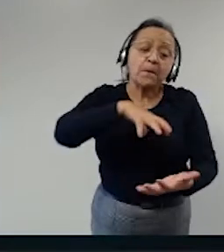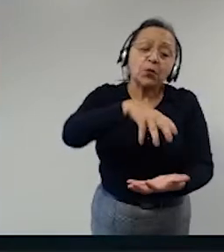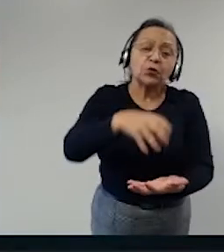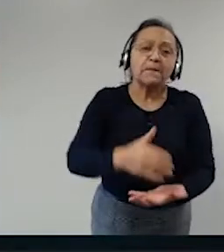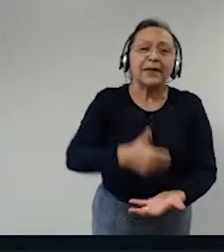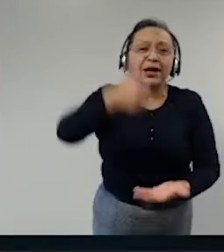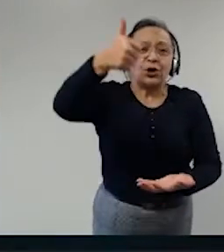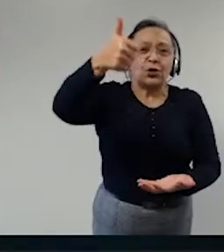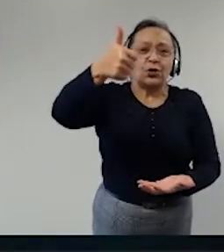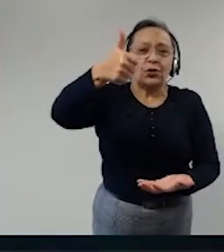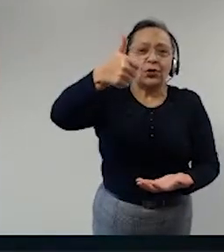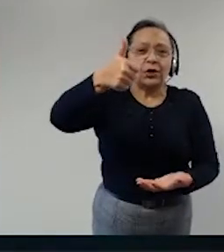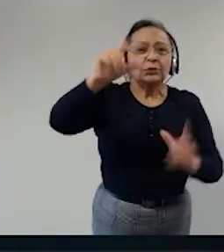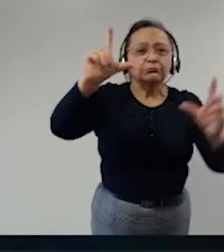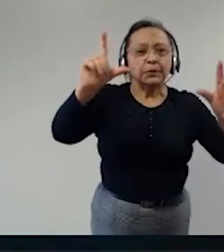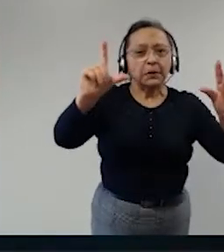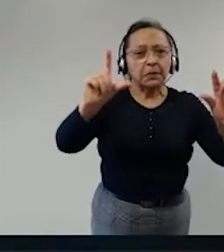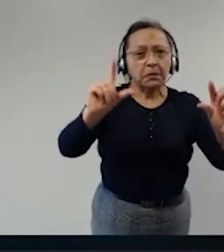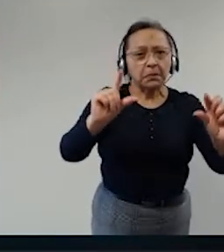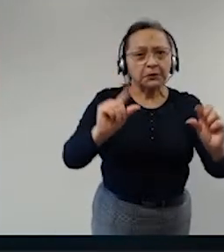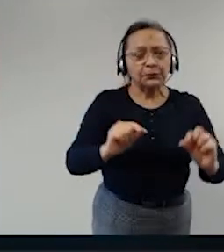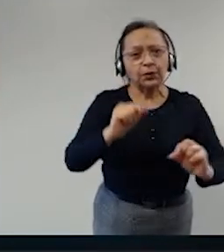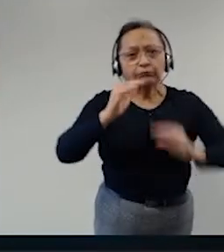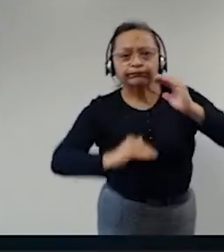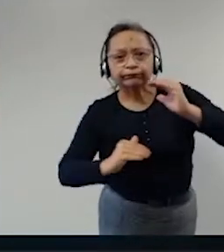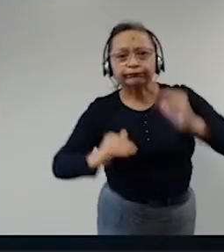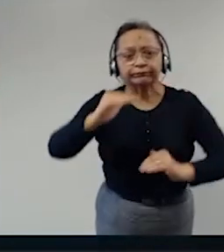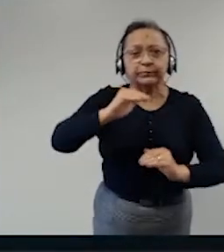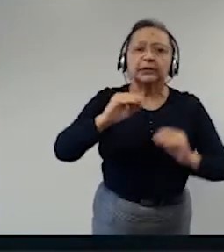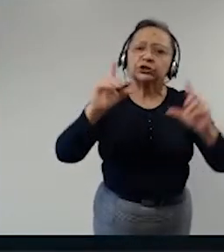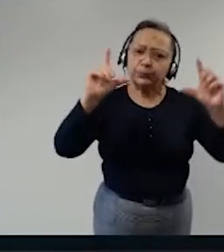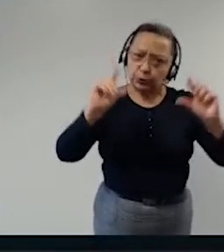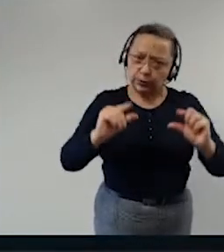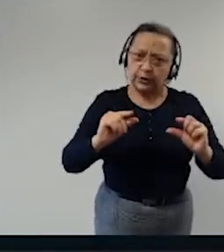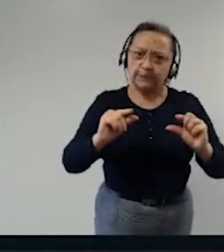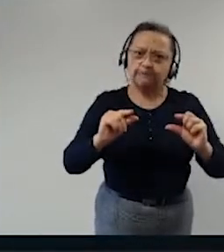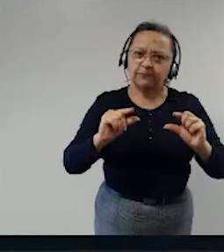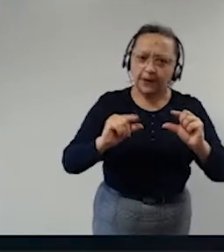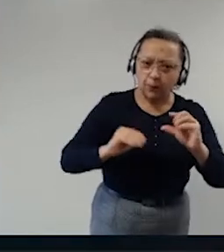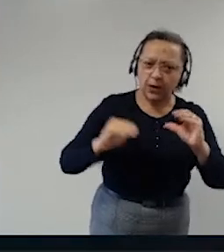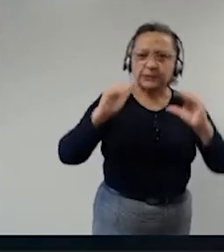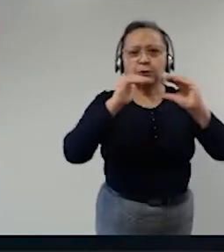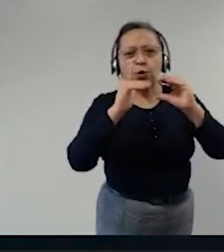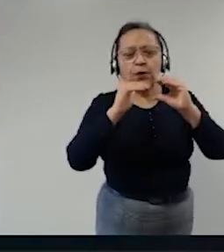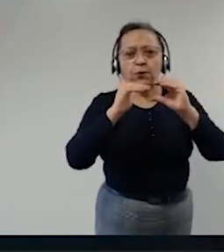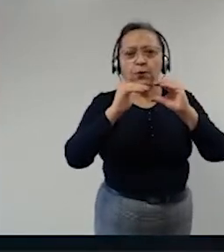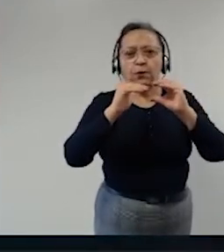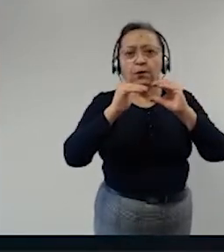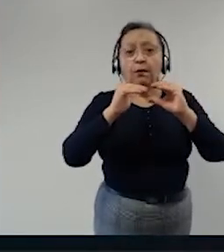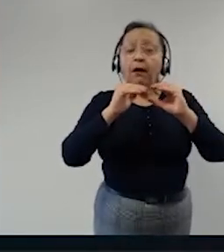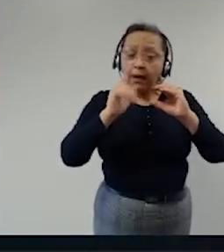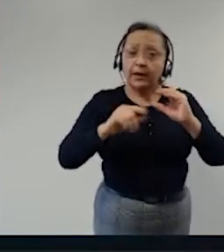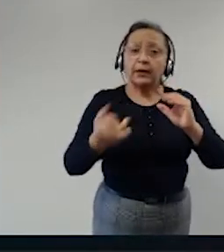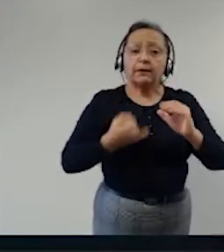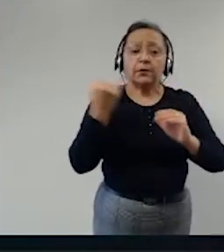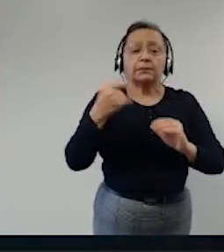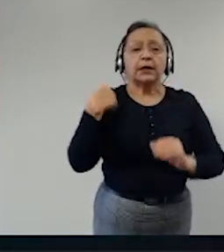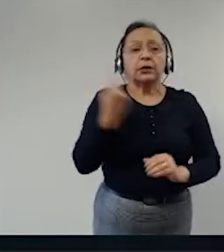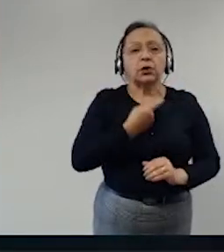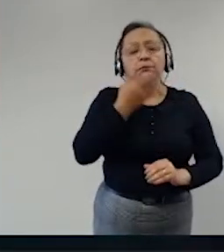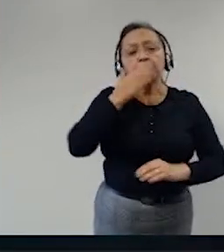para a diminuição das desigualdades, para o enfrentamento. Eu acho que é muito importante para nós,